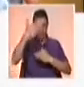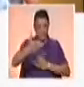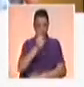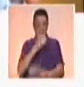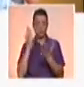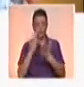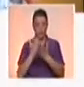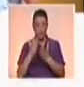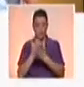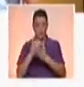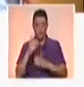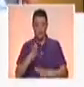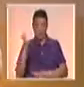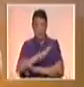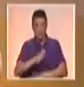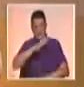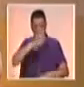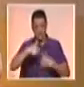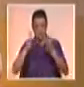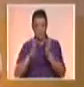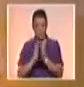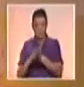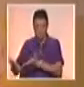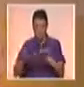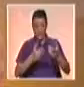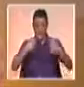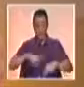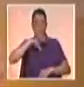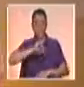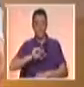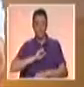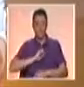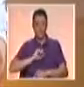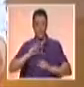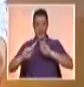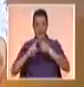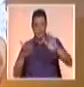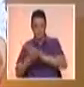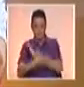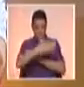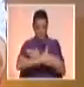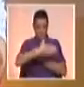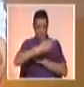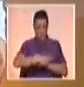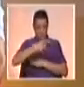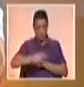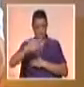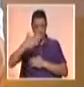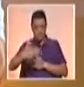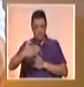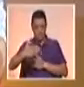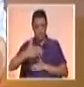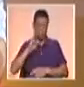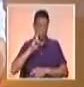escolas. Eu ainda há bocado comentava aqui com todos, com os convidados, que o meu filho entrou em 97, e só teve, em